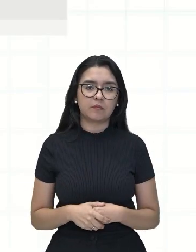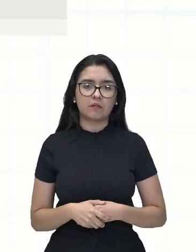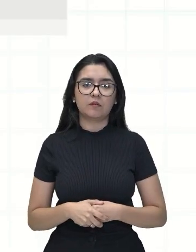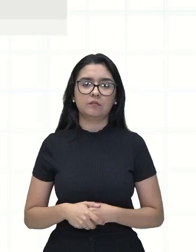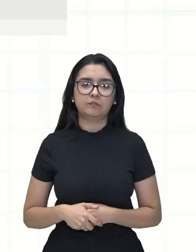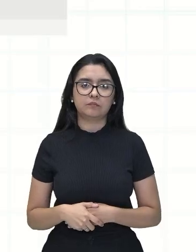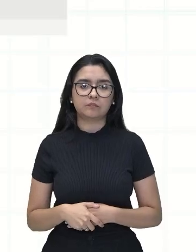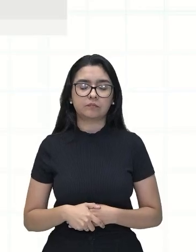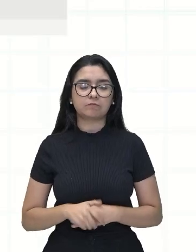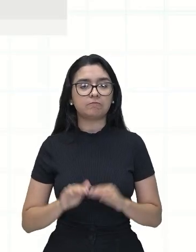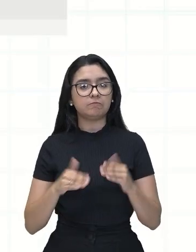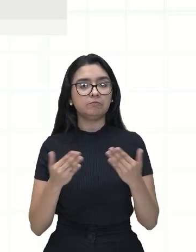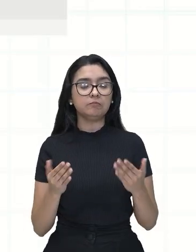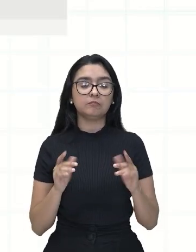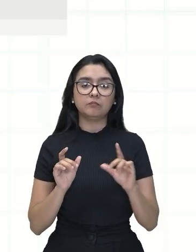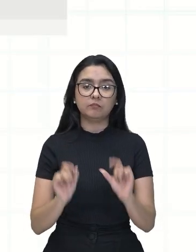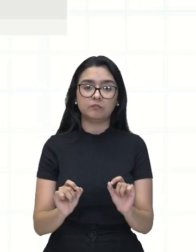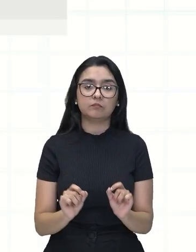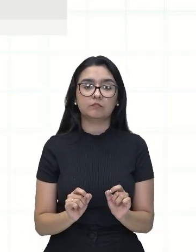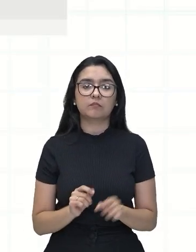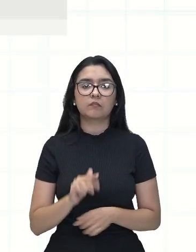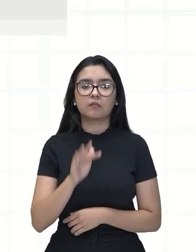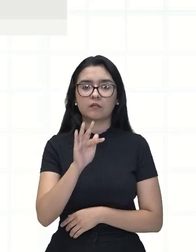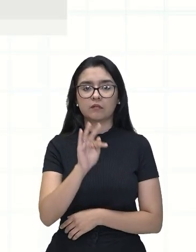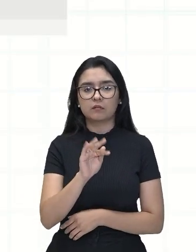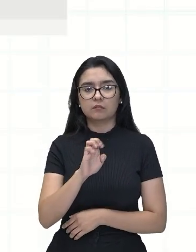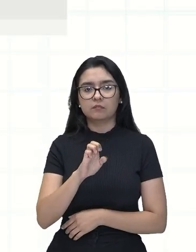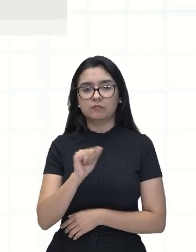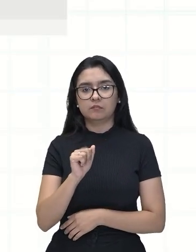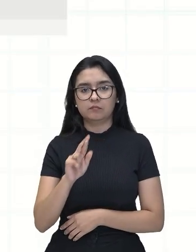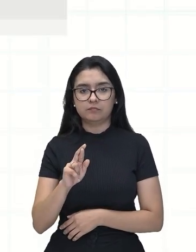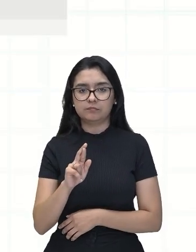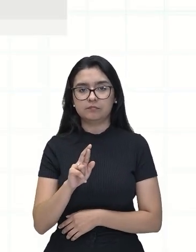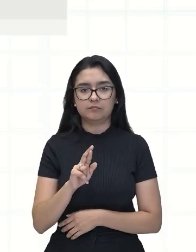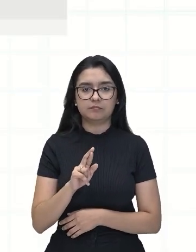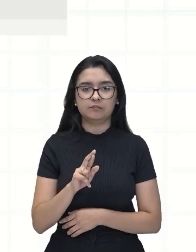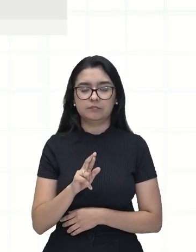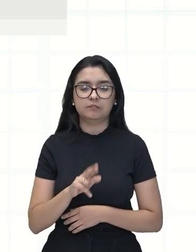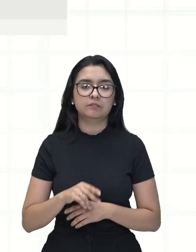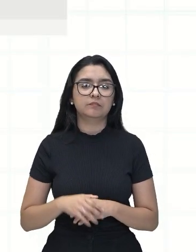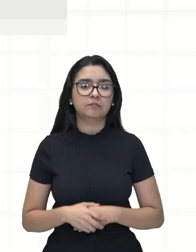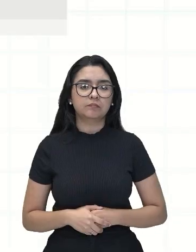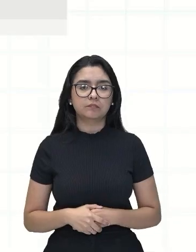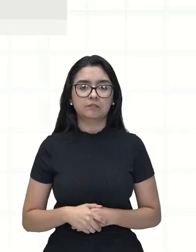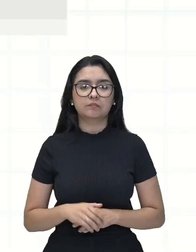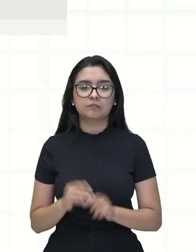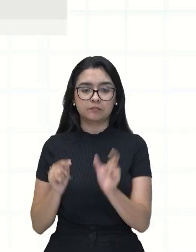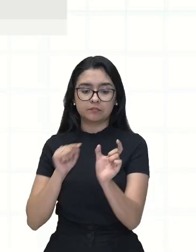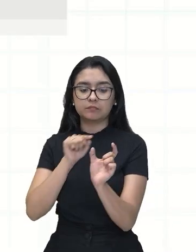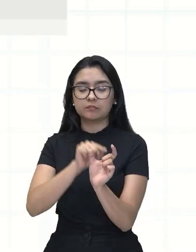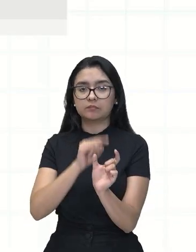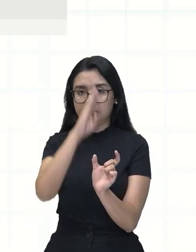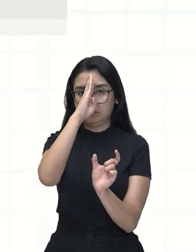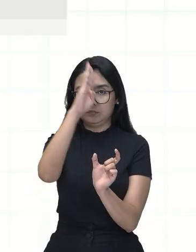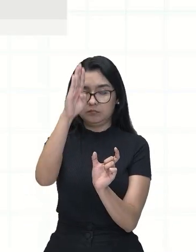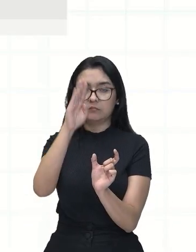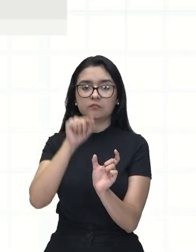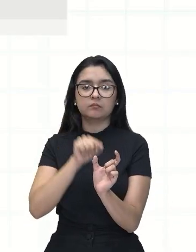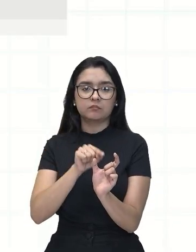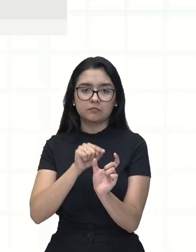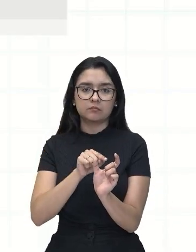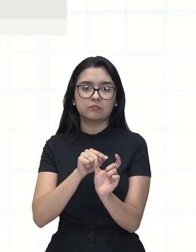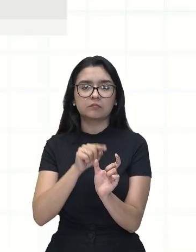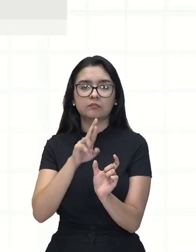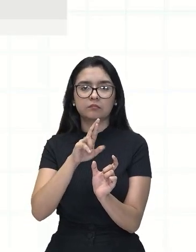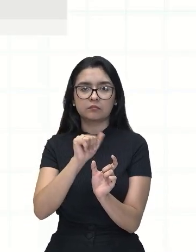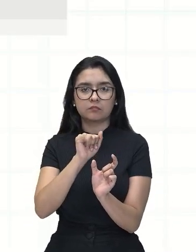medo. Então, fear é a palavra, a raiz da palavra, né, que